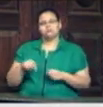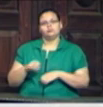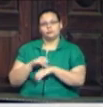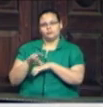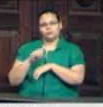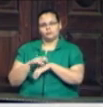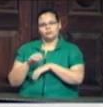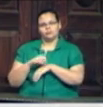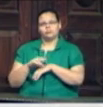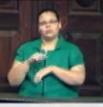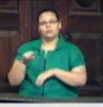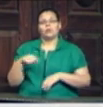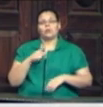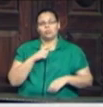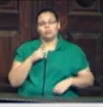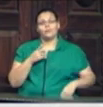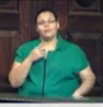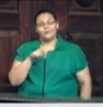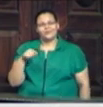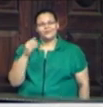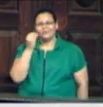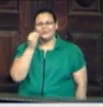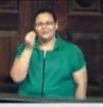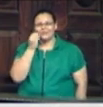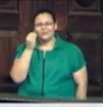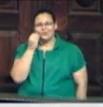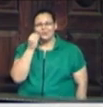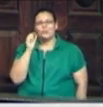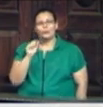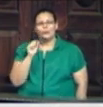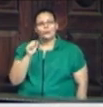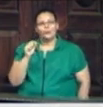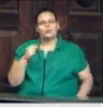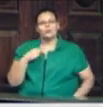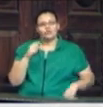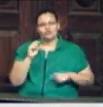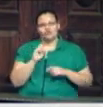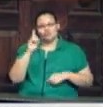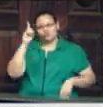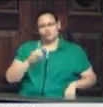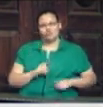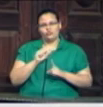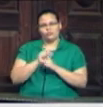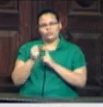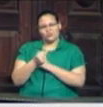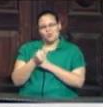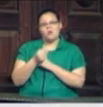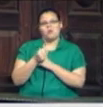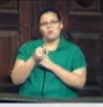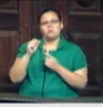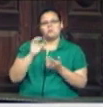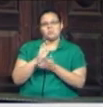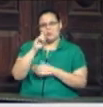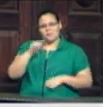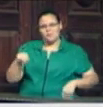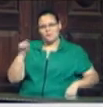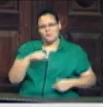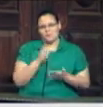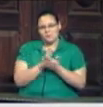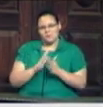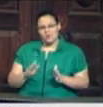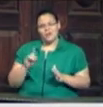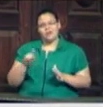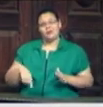Mensagens que tentam aniquilar direitos sociais importantes e ainda causar graves